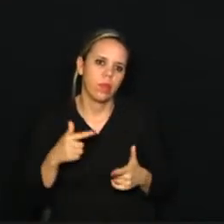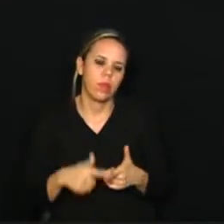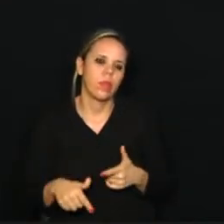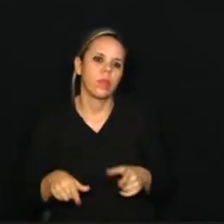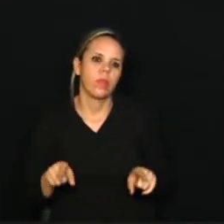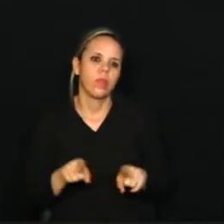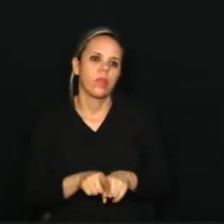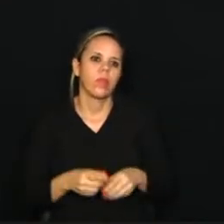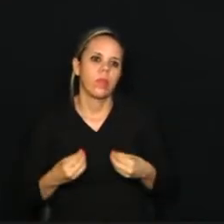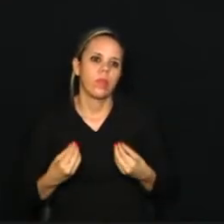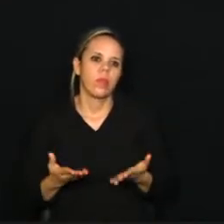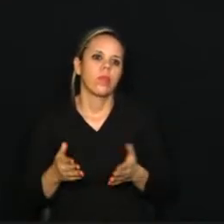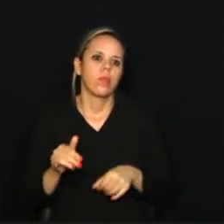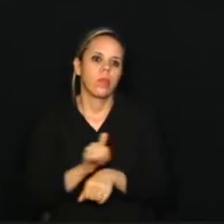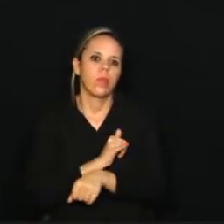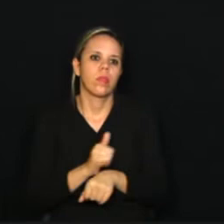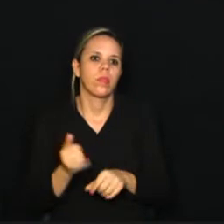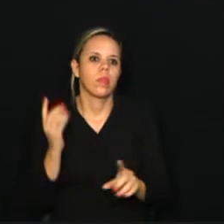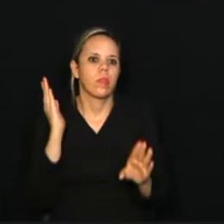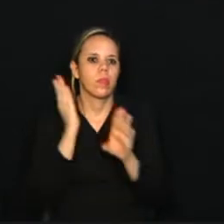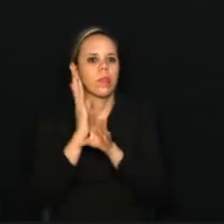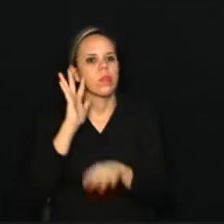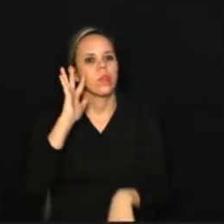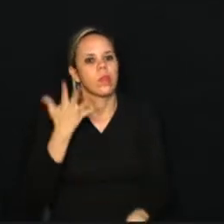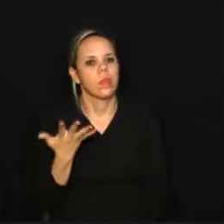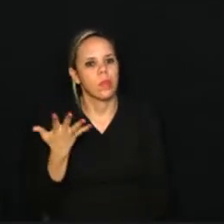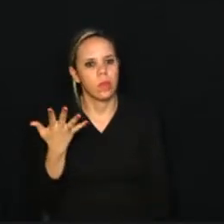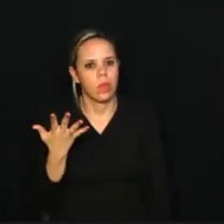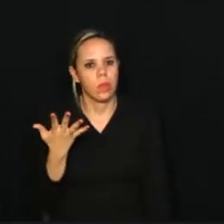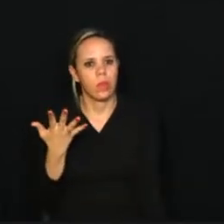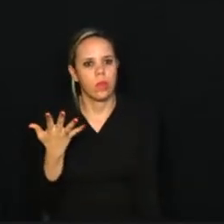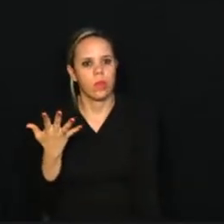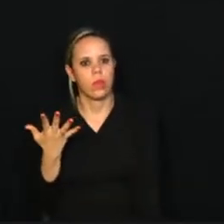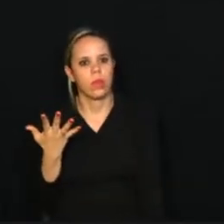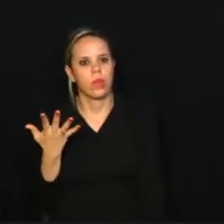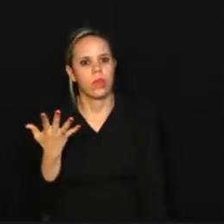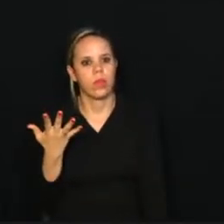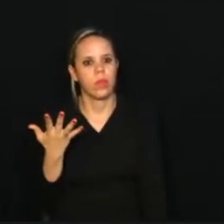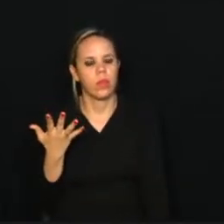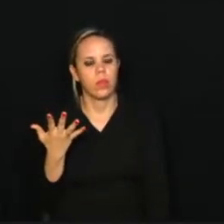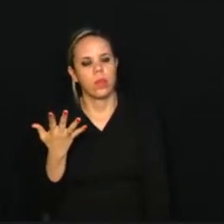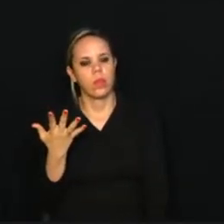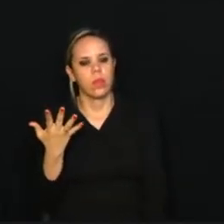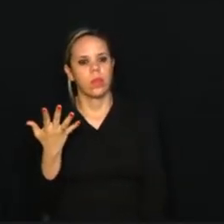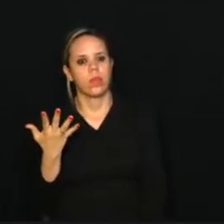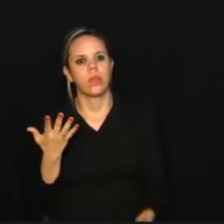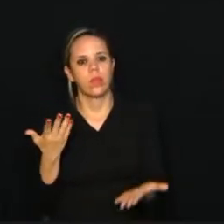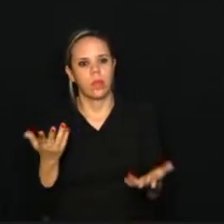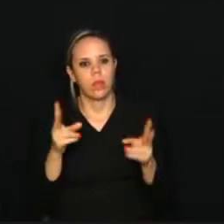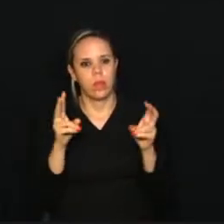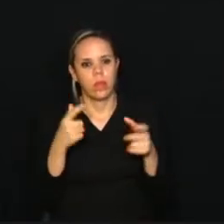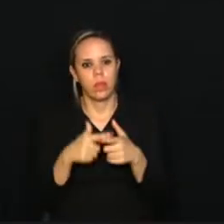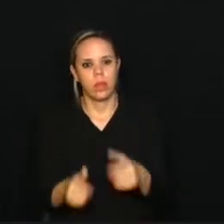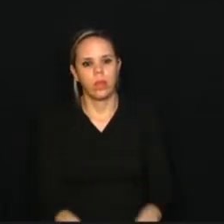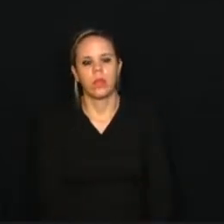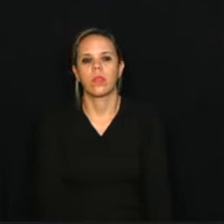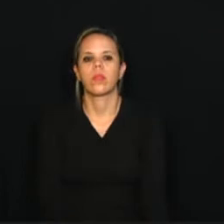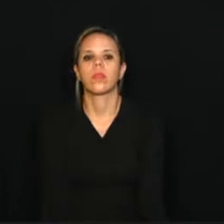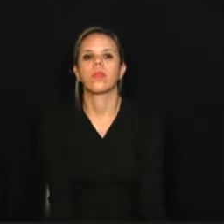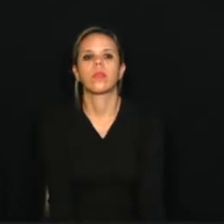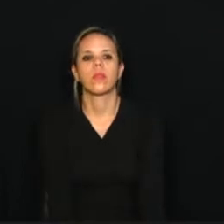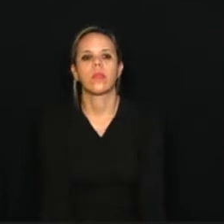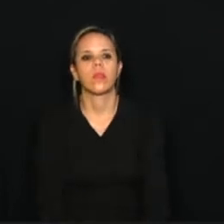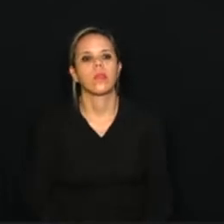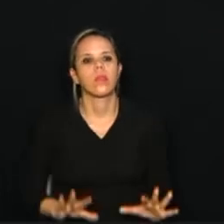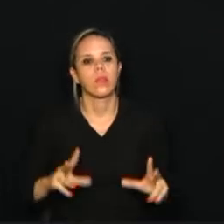também caminhos para encontrarmos as soluções em relação a essa questão. Agora, com todos